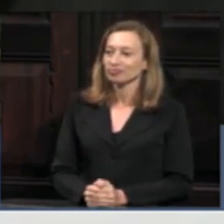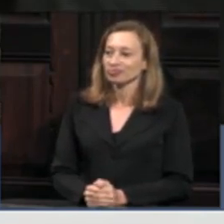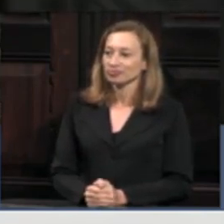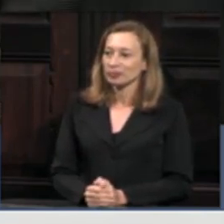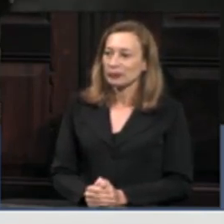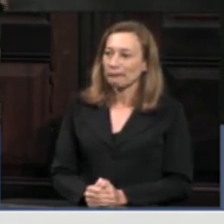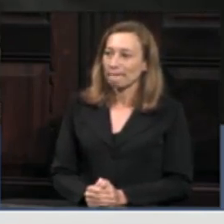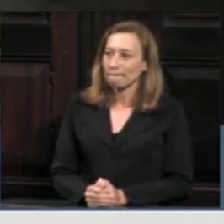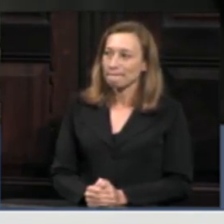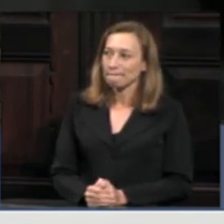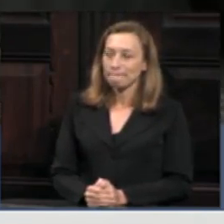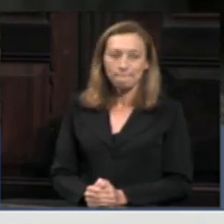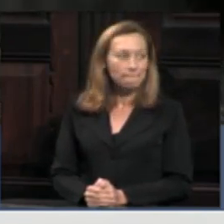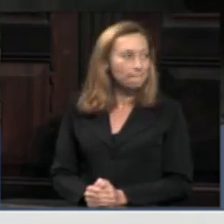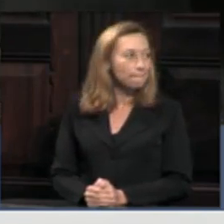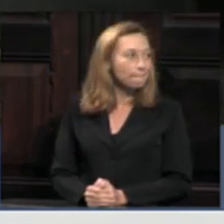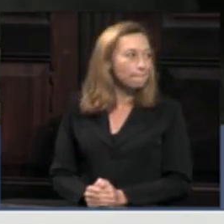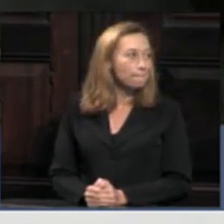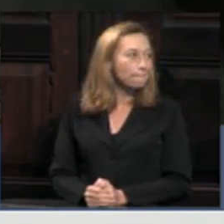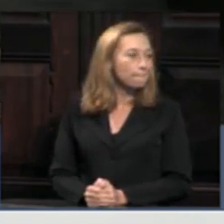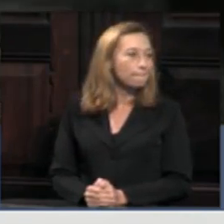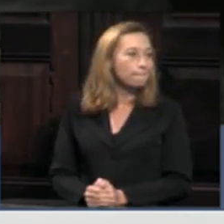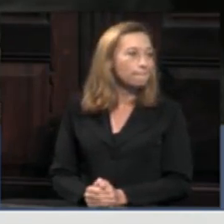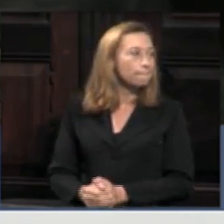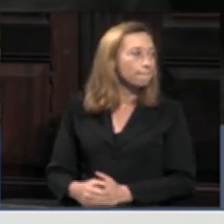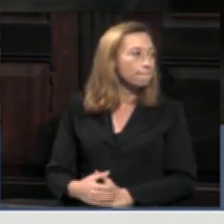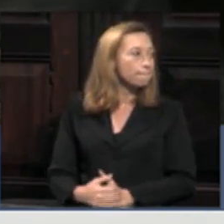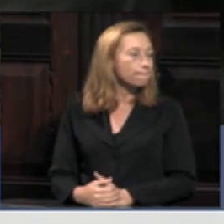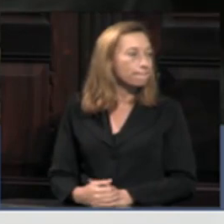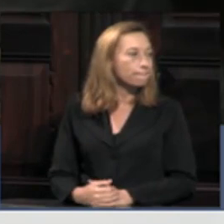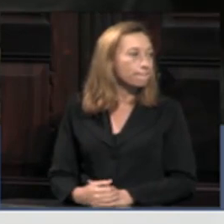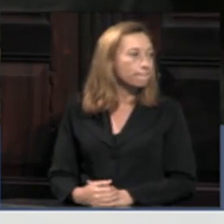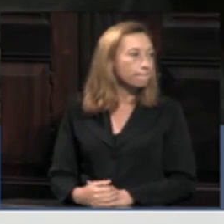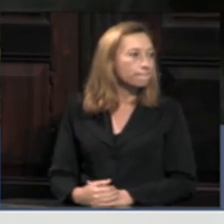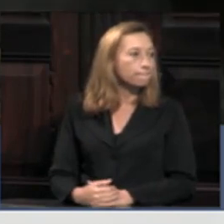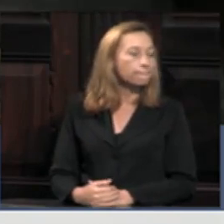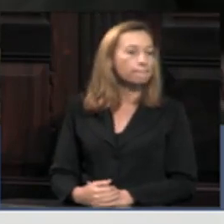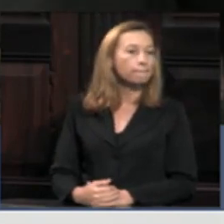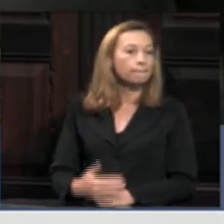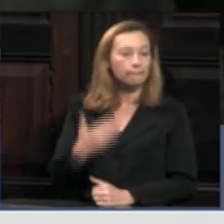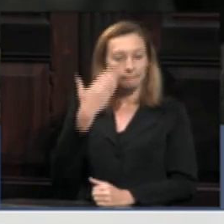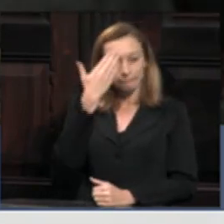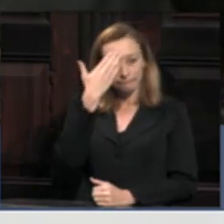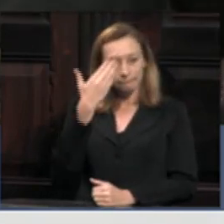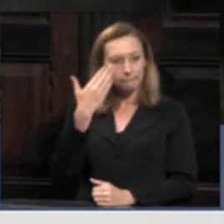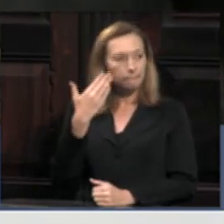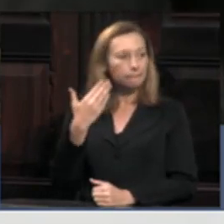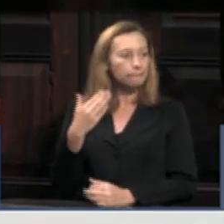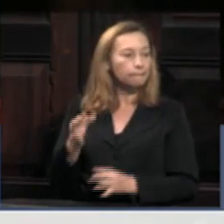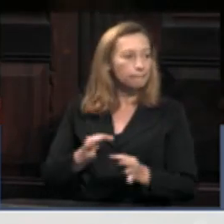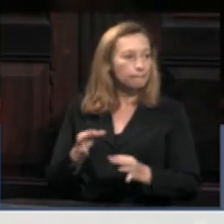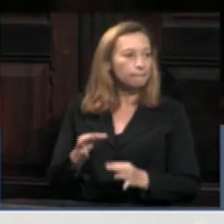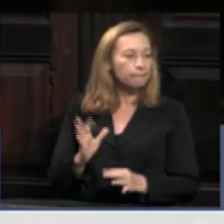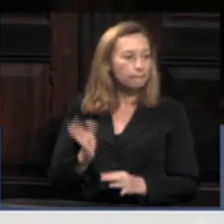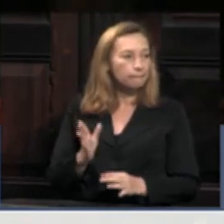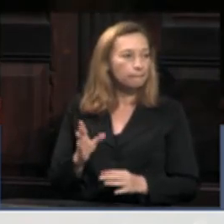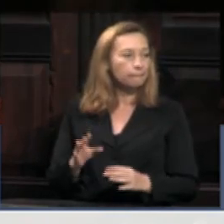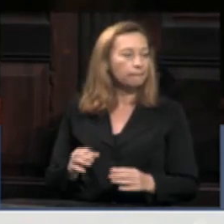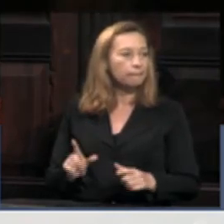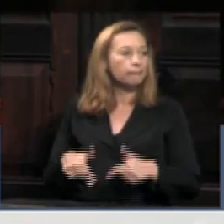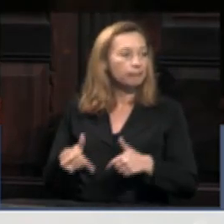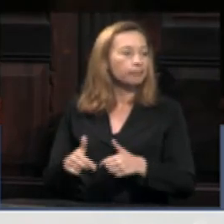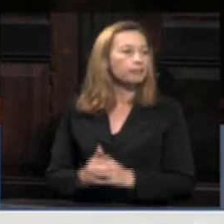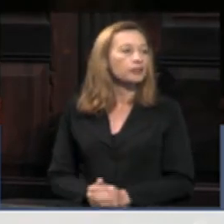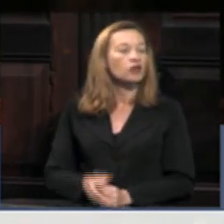regulamentares e a Casa, a Assembleia, agradece aos pareceres emitidos. Senhor presidente,